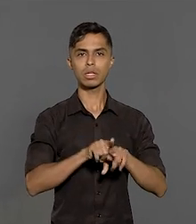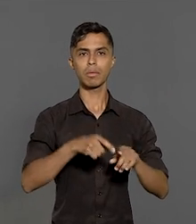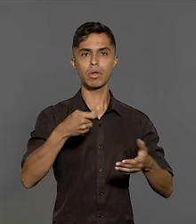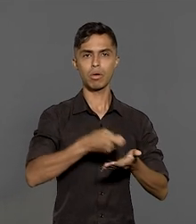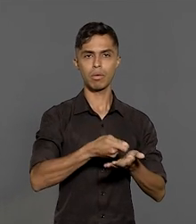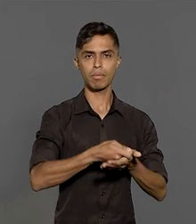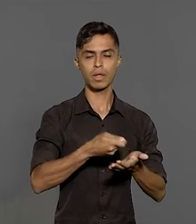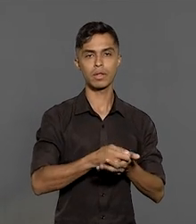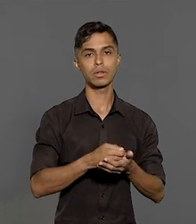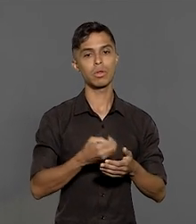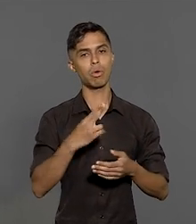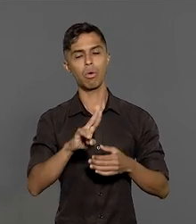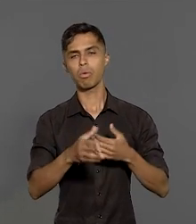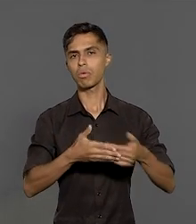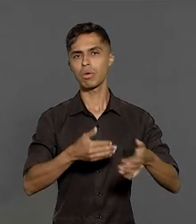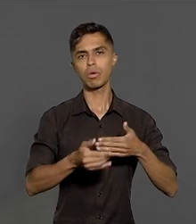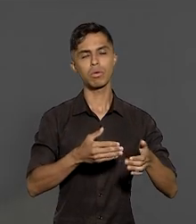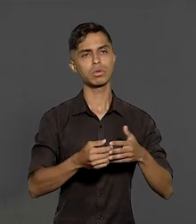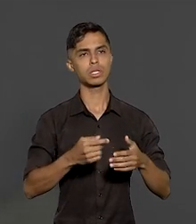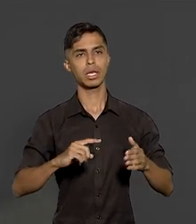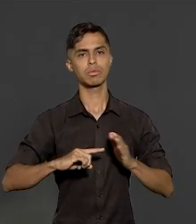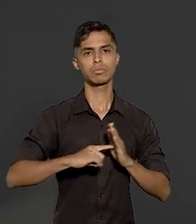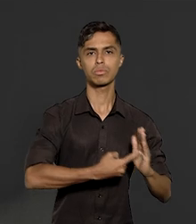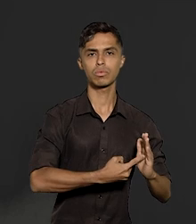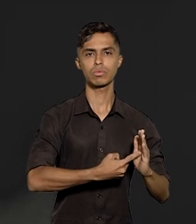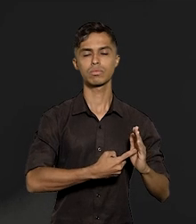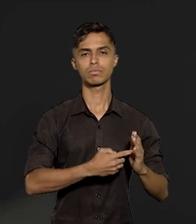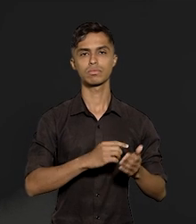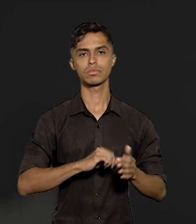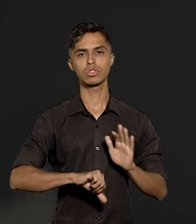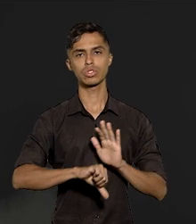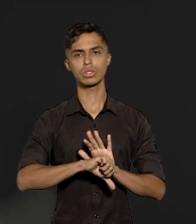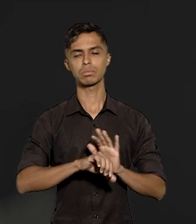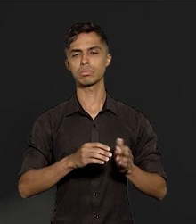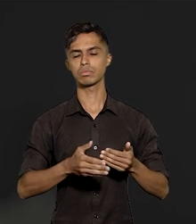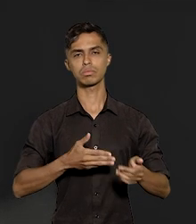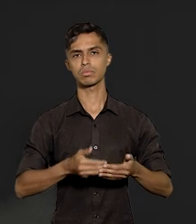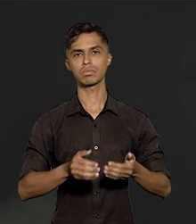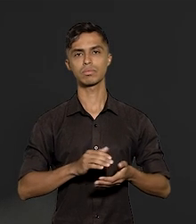ou fundamento de qualquer acusação criminal.